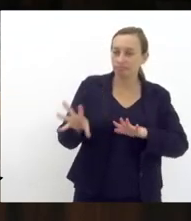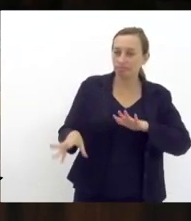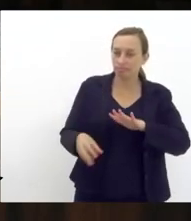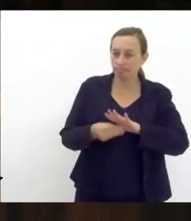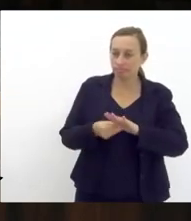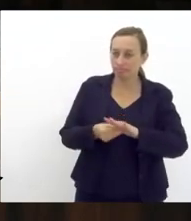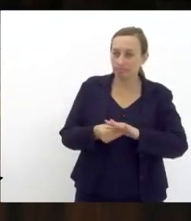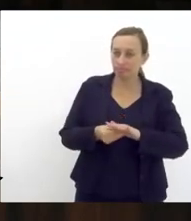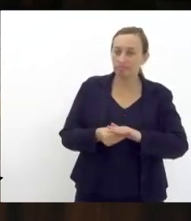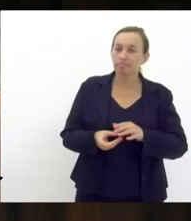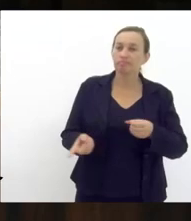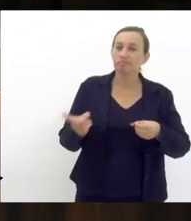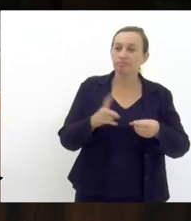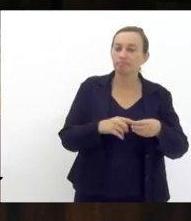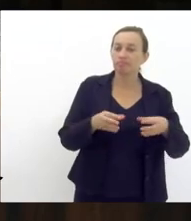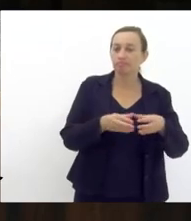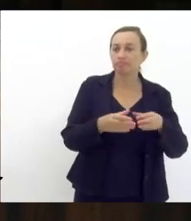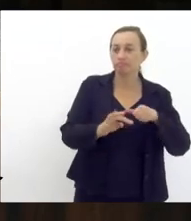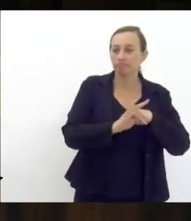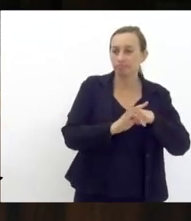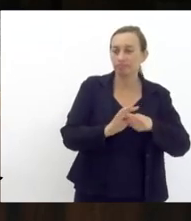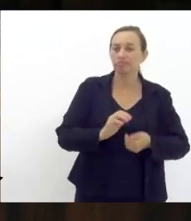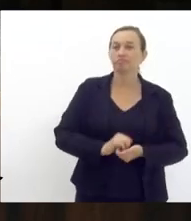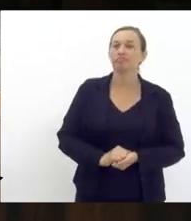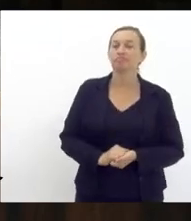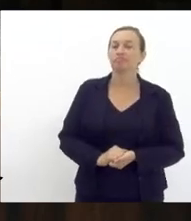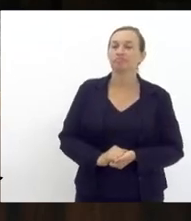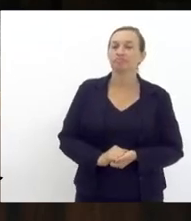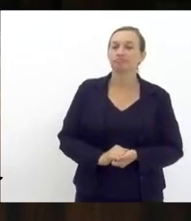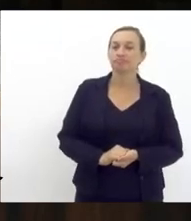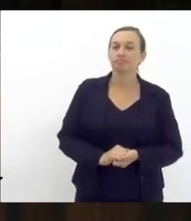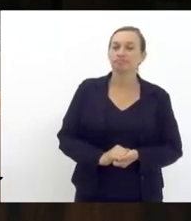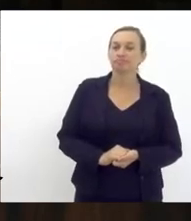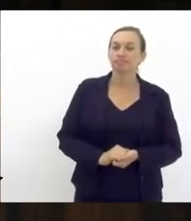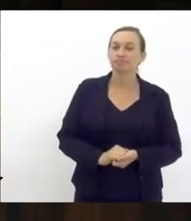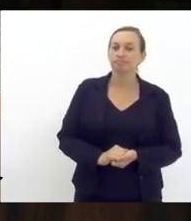recebeu duas emendas retorna as comissões